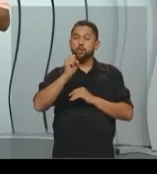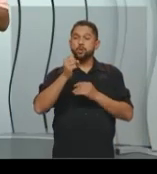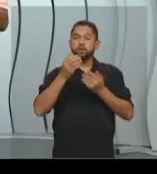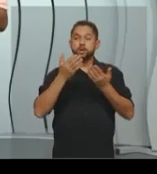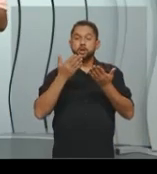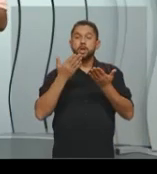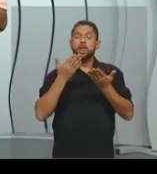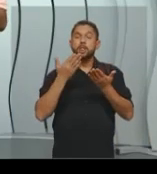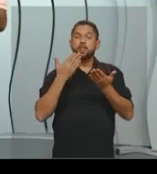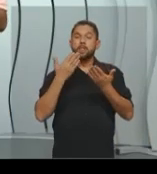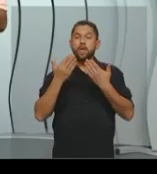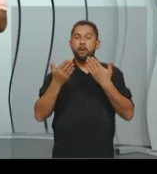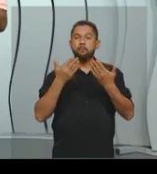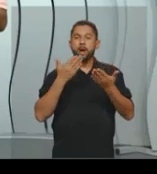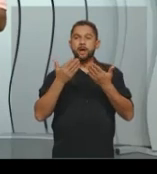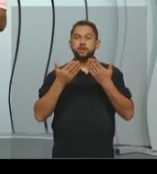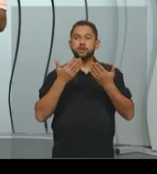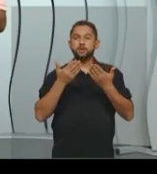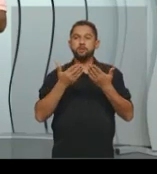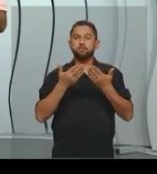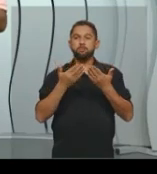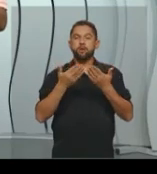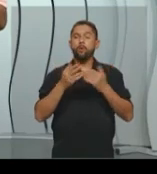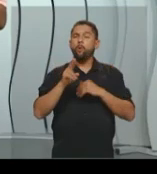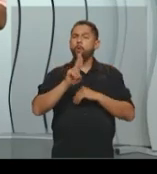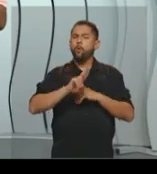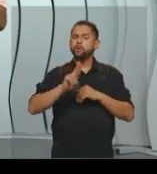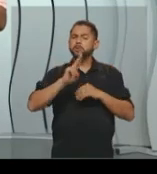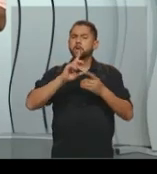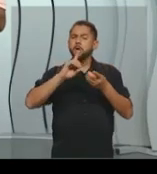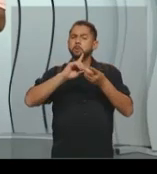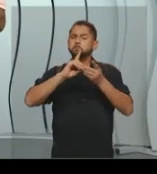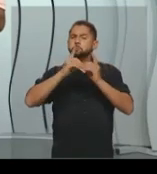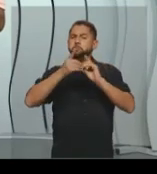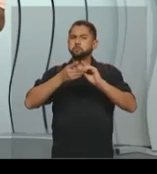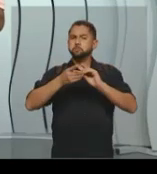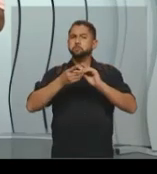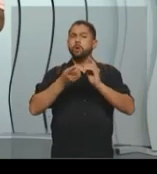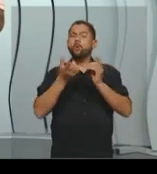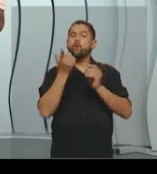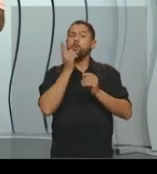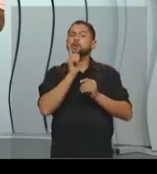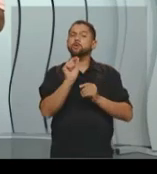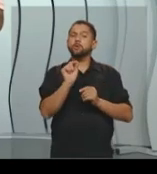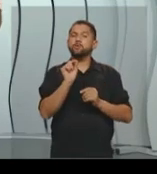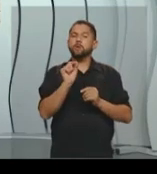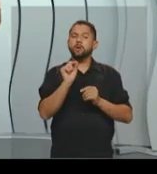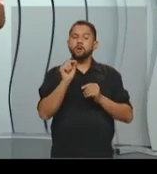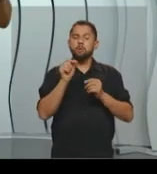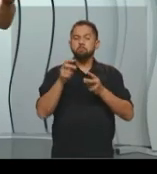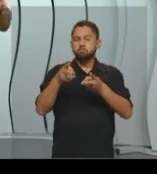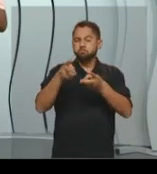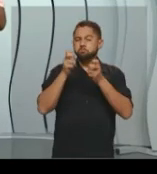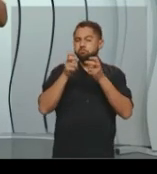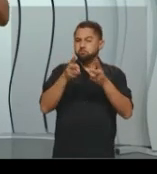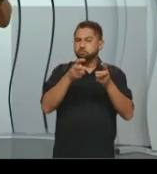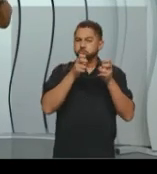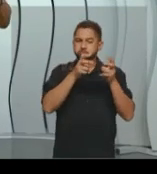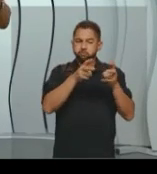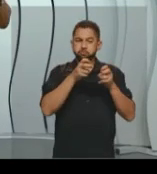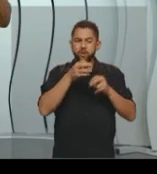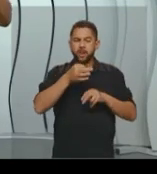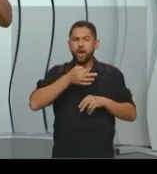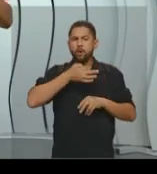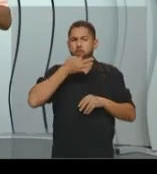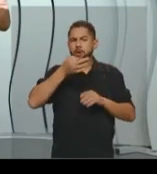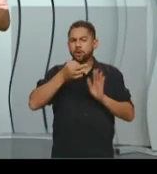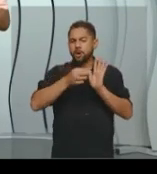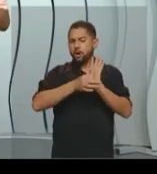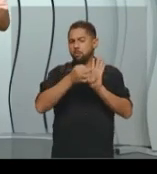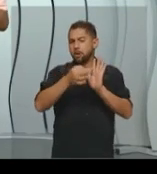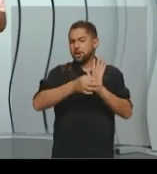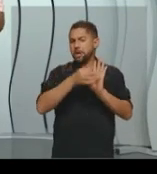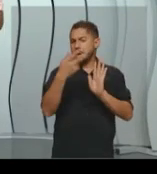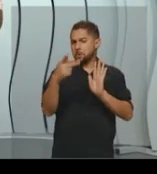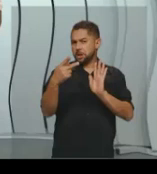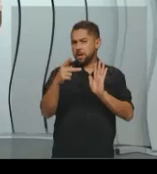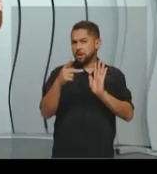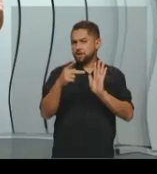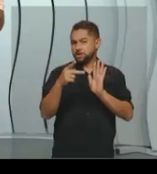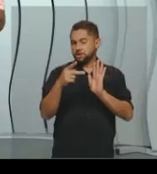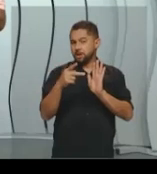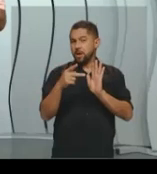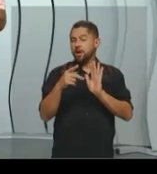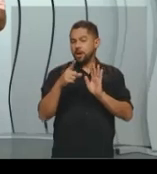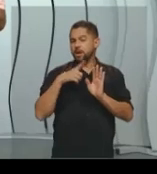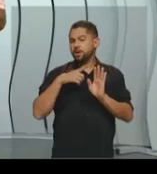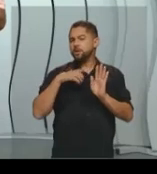diálogo, você é capaz de fazer o quê? Você é capaz de perceber nas opiniões que as pessoas dão, nas suas próprias opiniões,